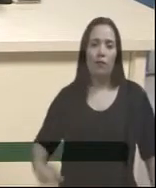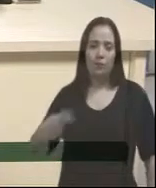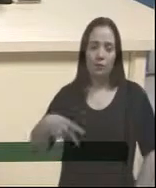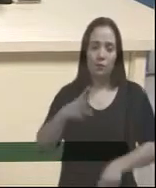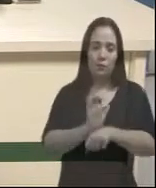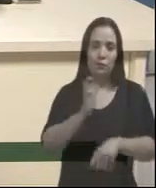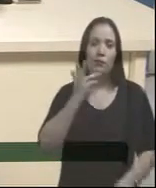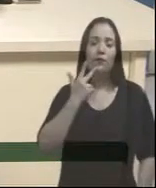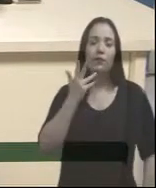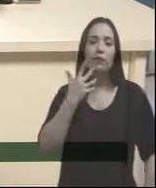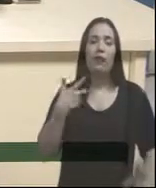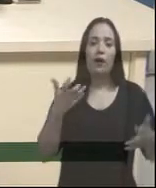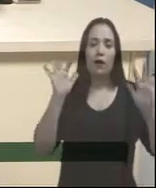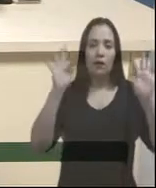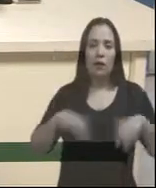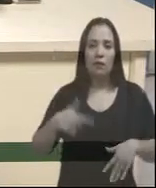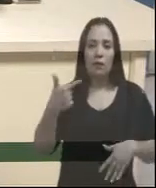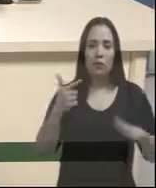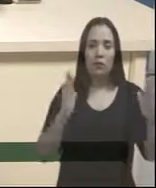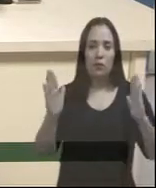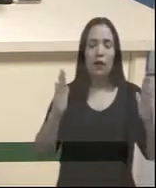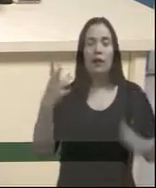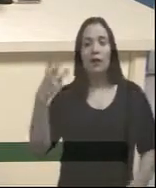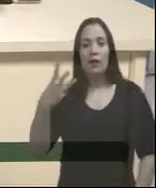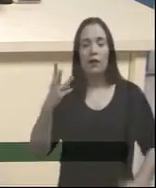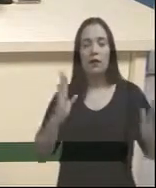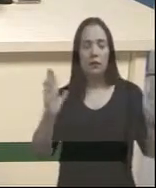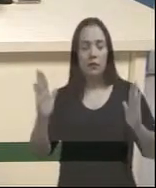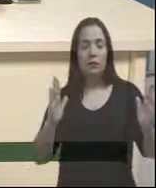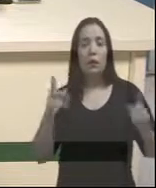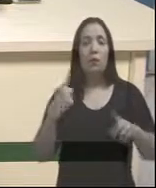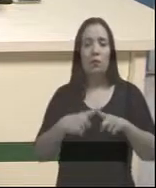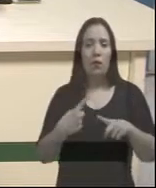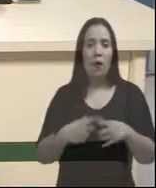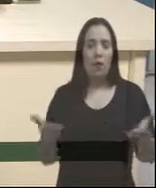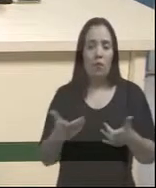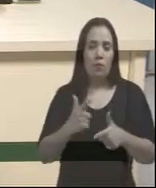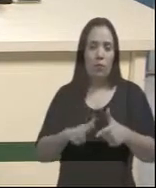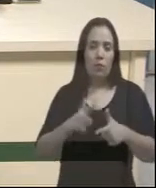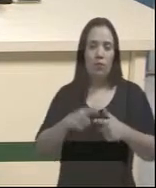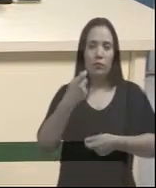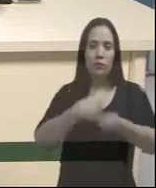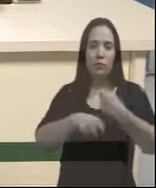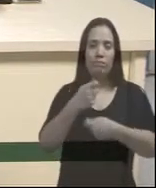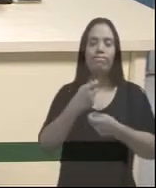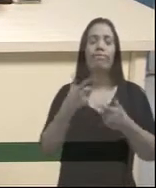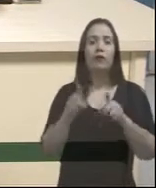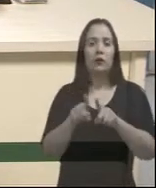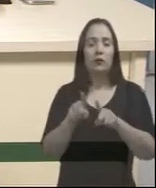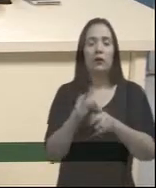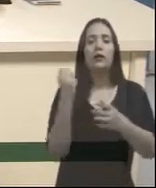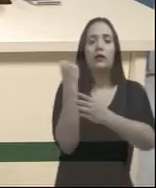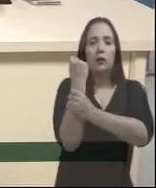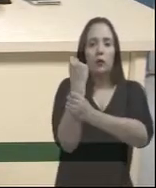quero terminar esse bloco e para o terceiro bloco falando sobre isso, porque nós vivemos uma crise sem precedente na segurança pública do